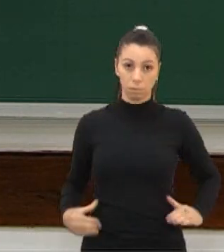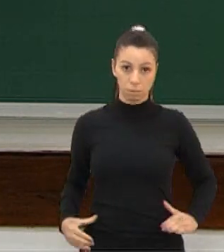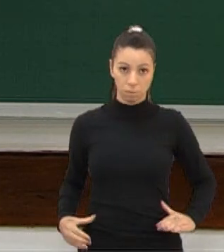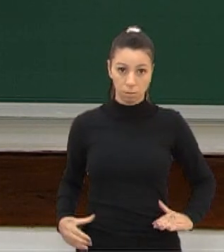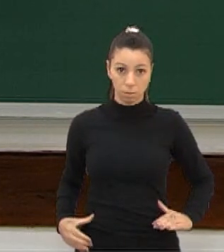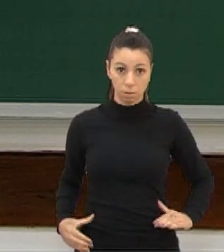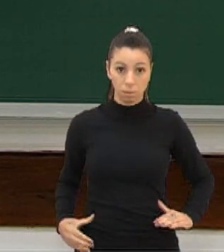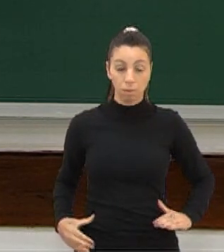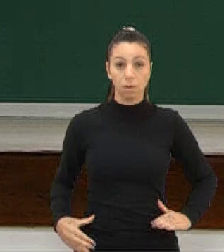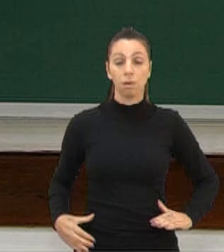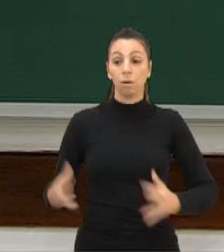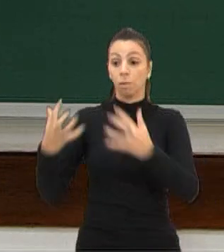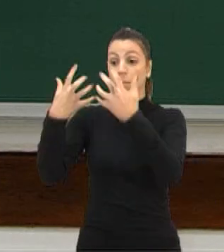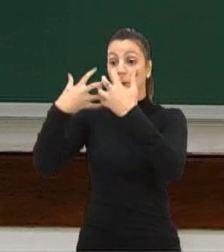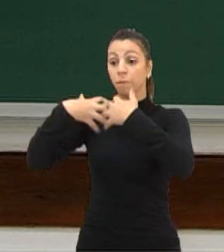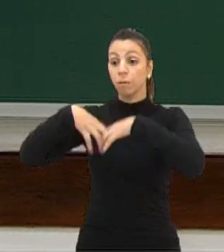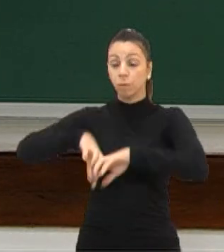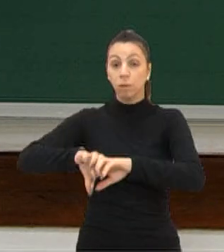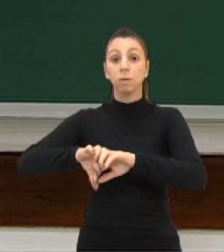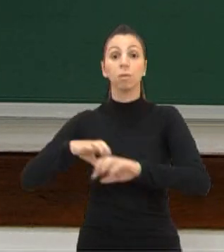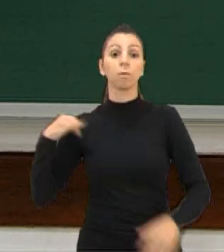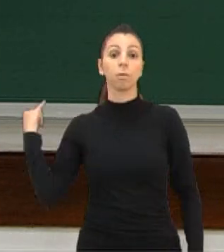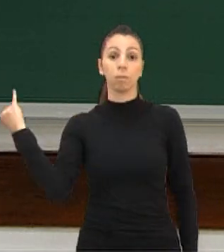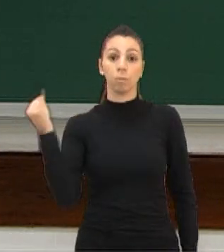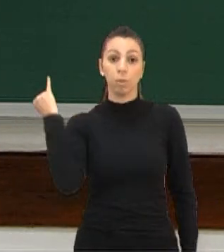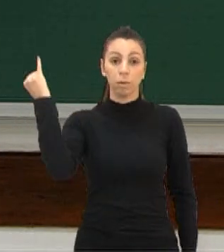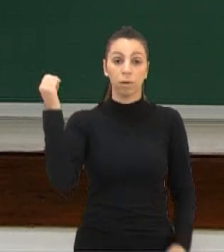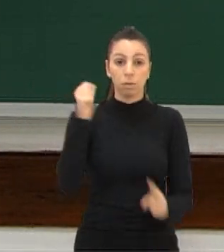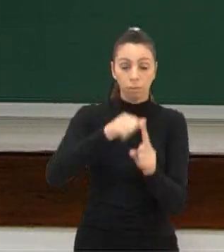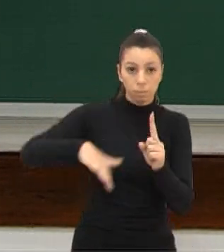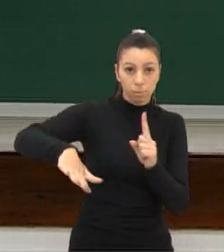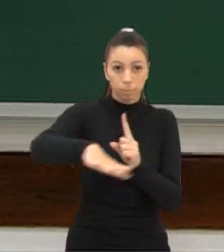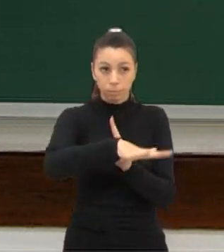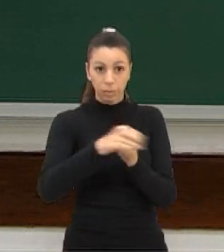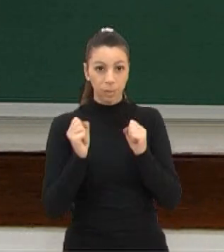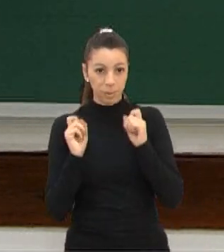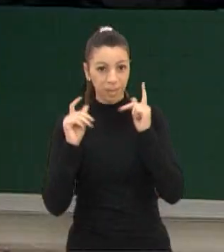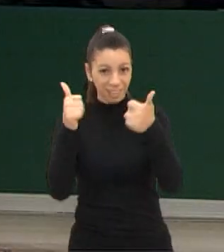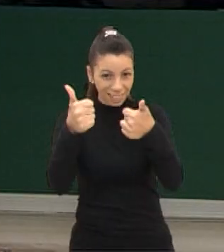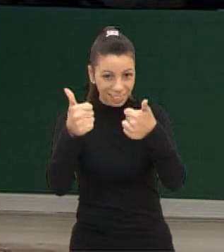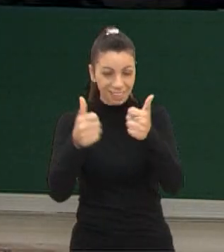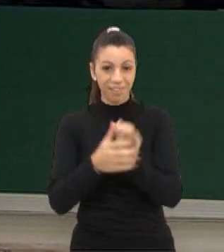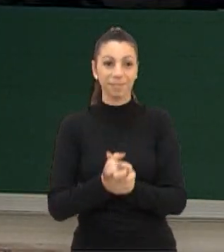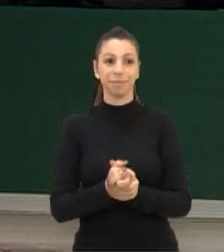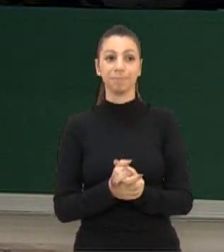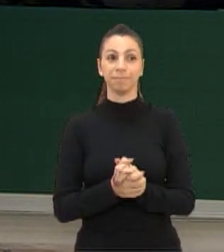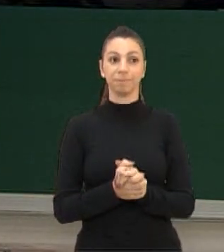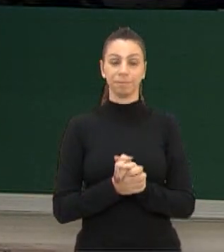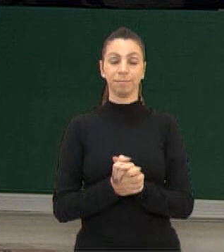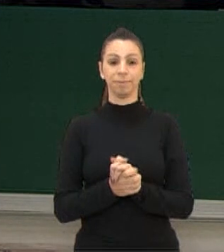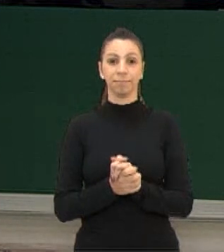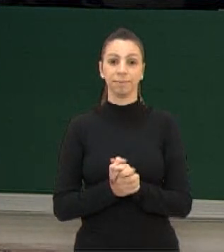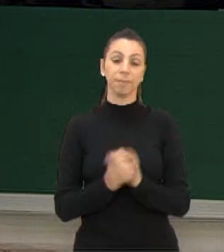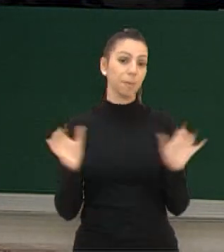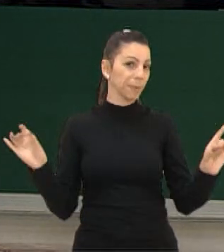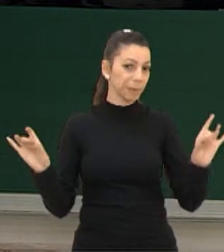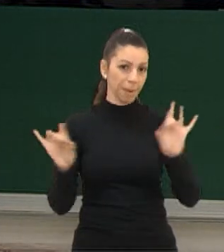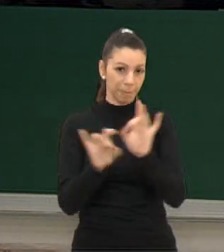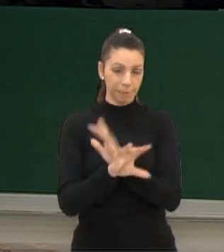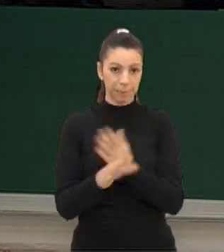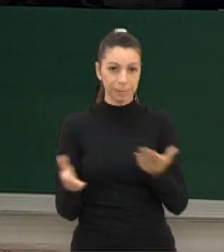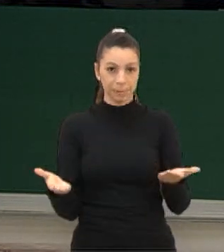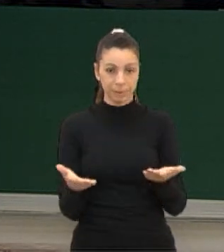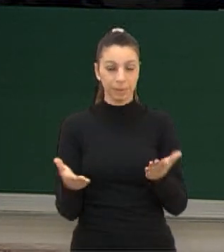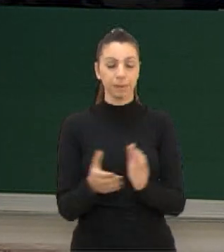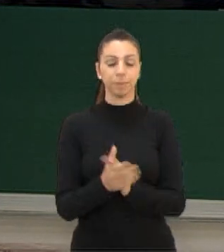função extremamente importante para a sociedade. Maravilha? Então, alunos, a gente vai encerrando por aqui, né?